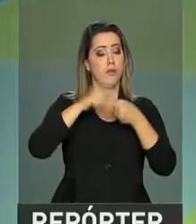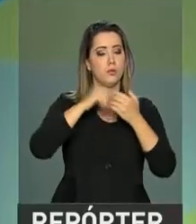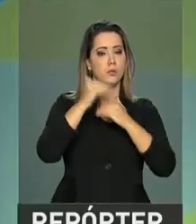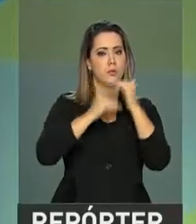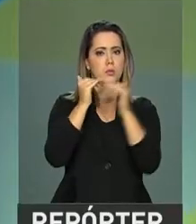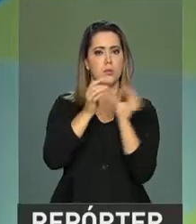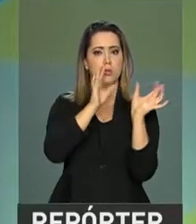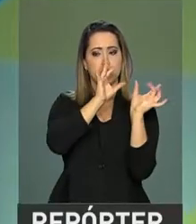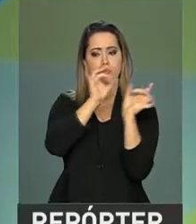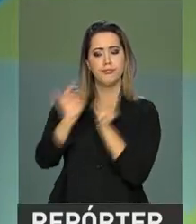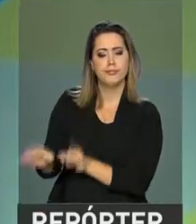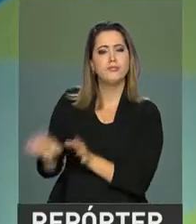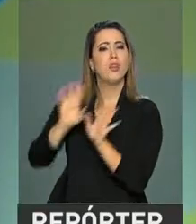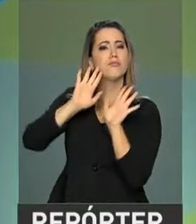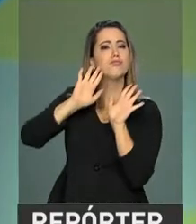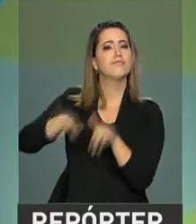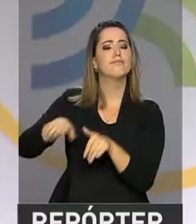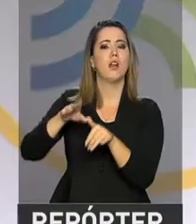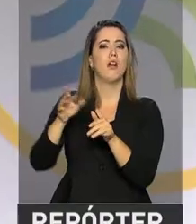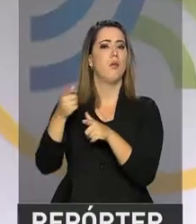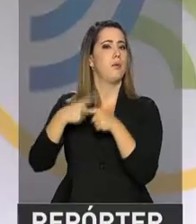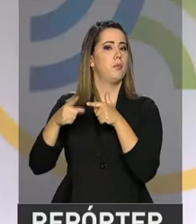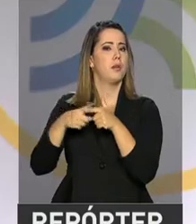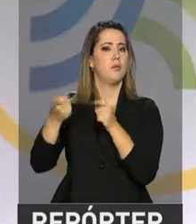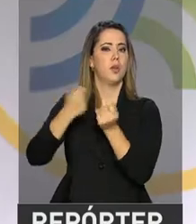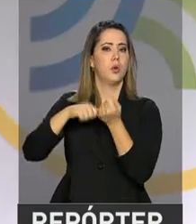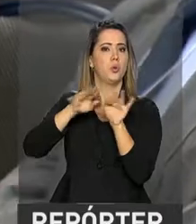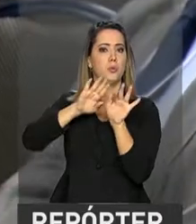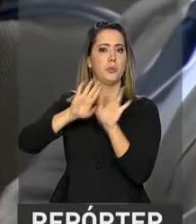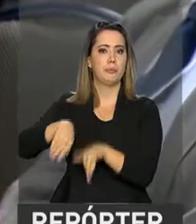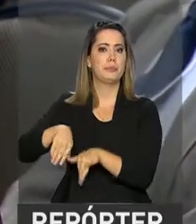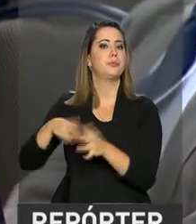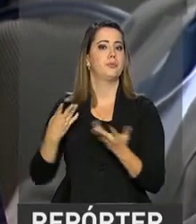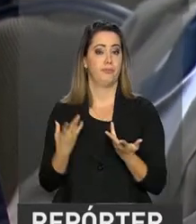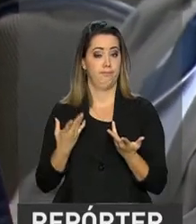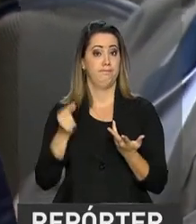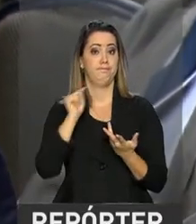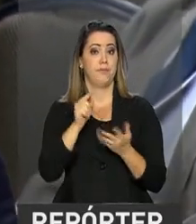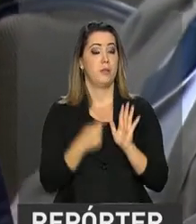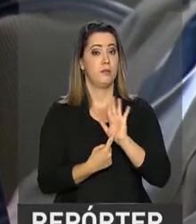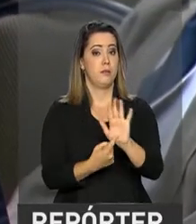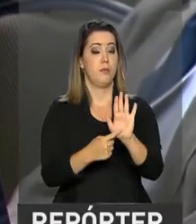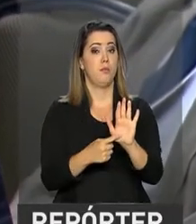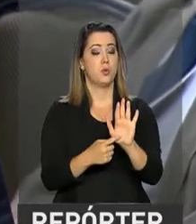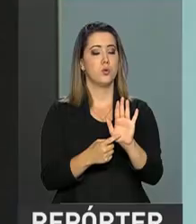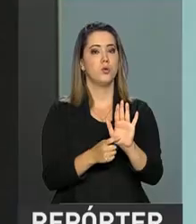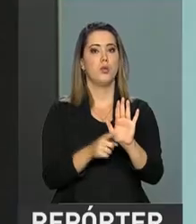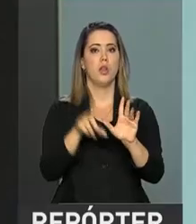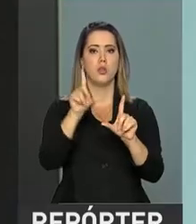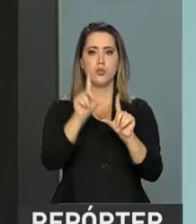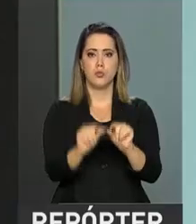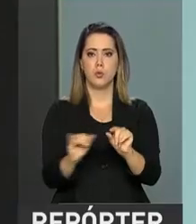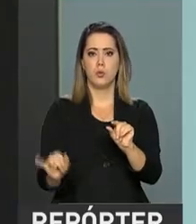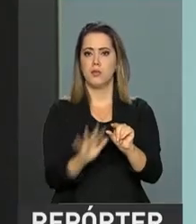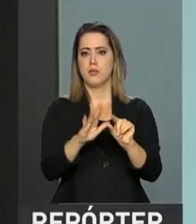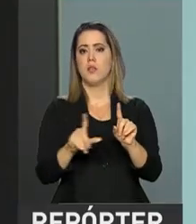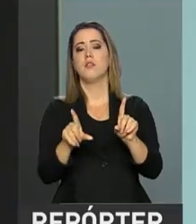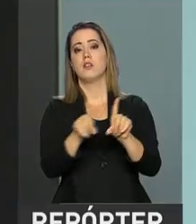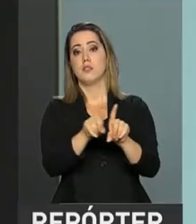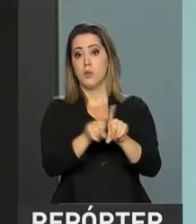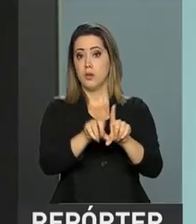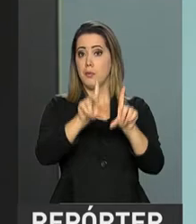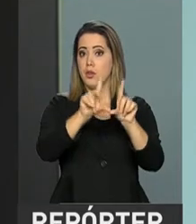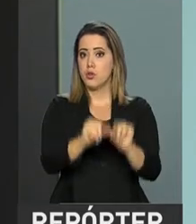deixou para trás a pior recessão da história dados como a queda da inflação e dos juros o crescimento do comércio